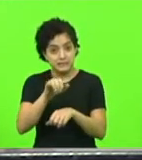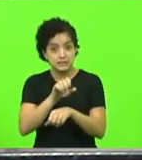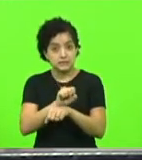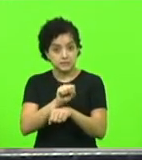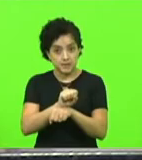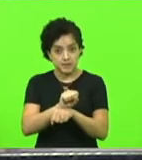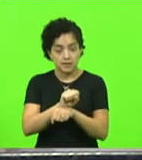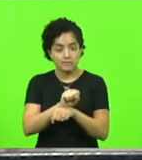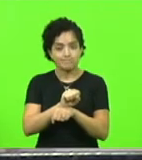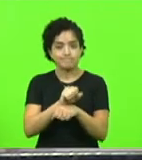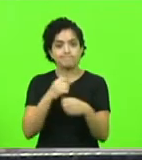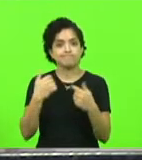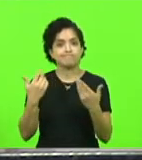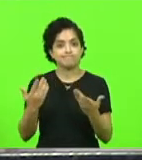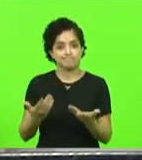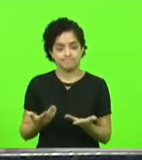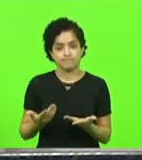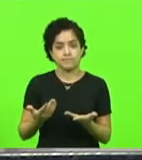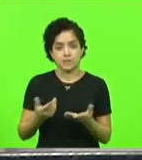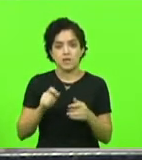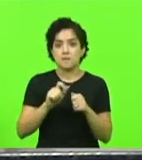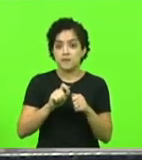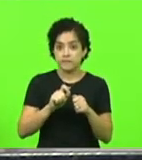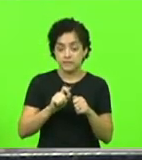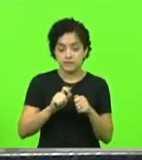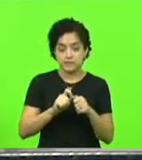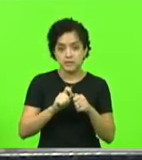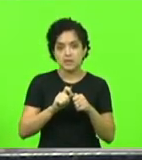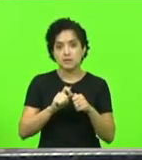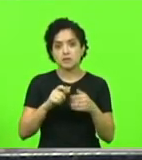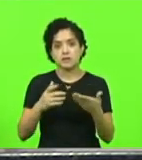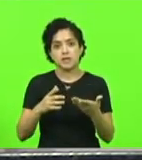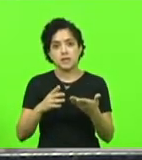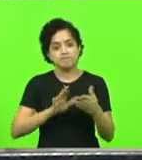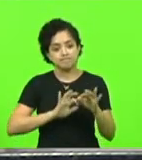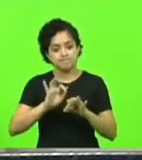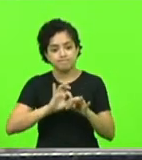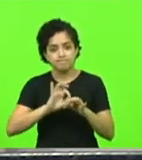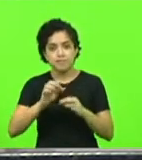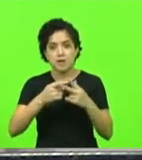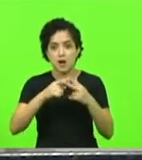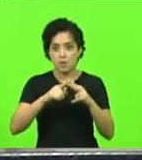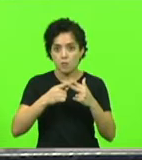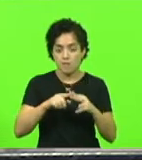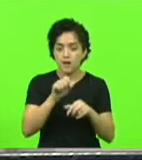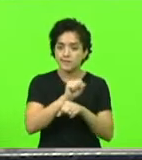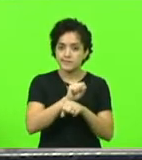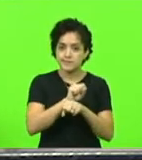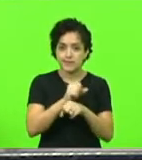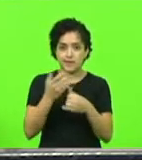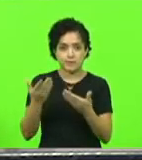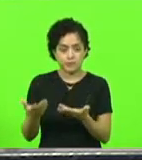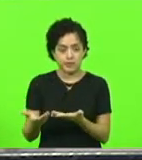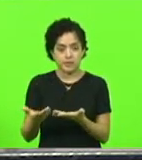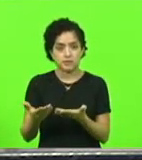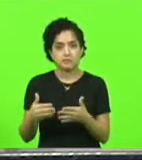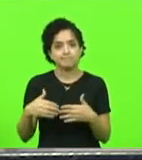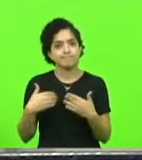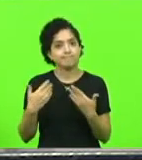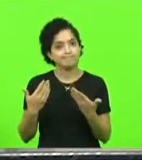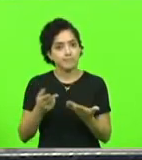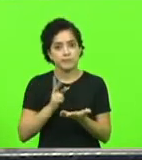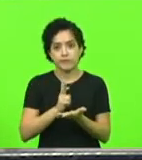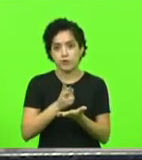governo federal para fazer a revitalização dessa rodovia, esperar pelo DENIT, a gente vai